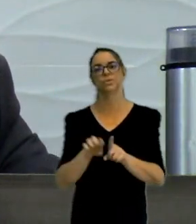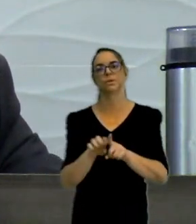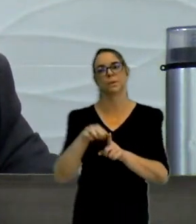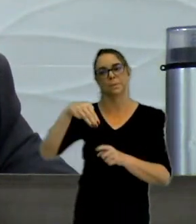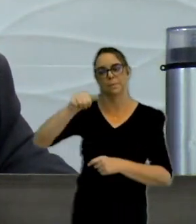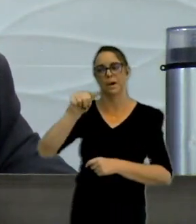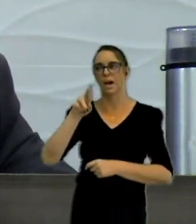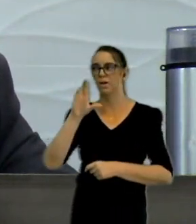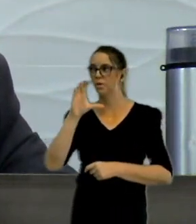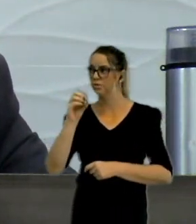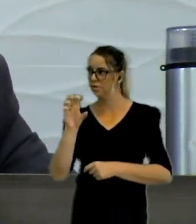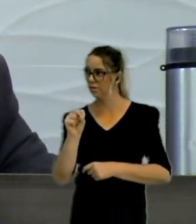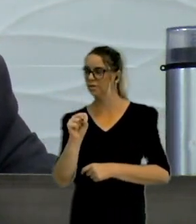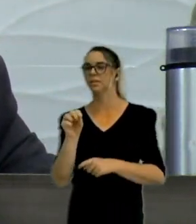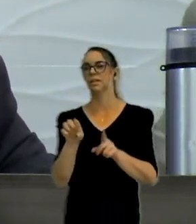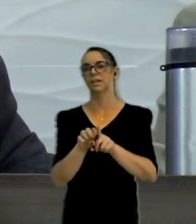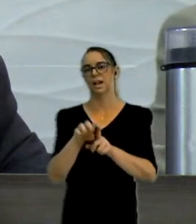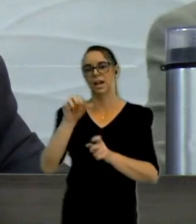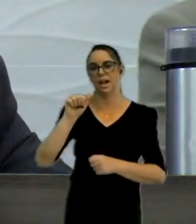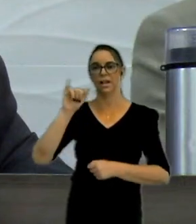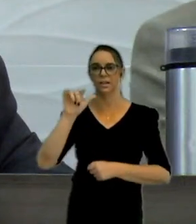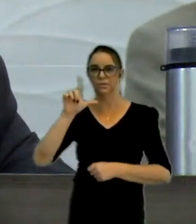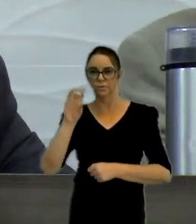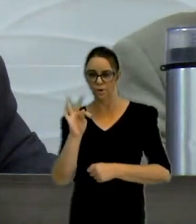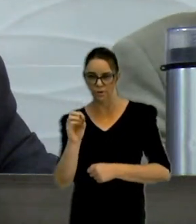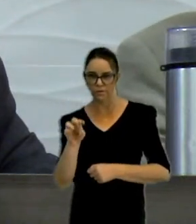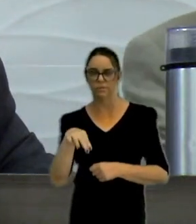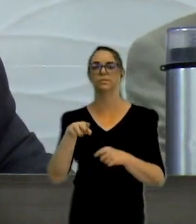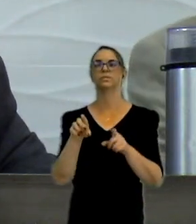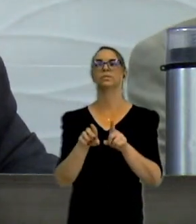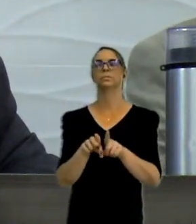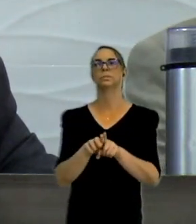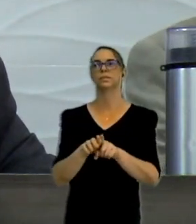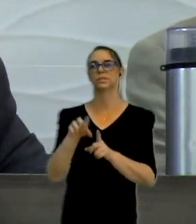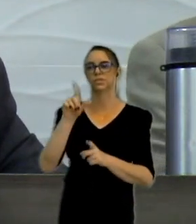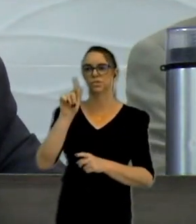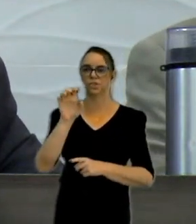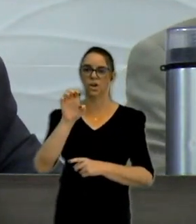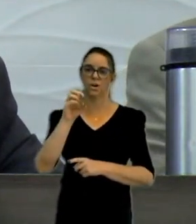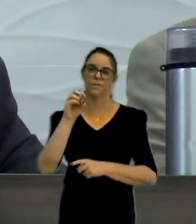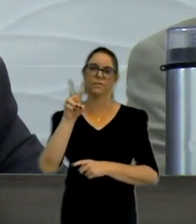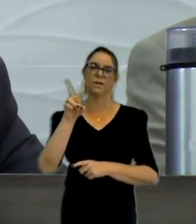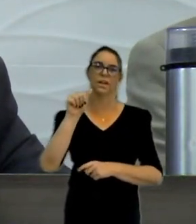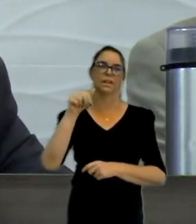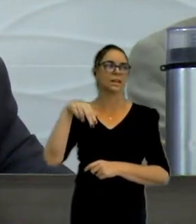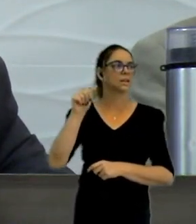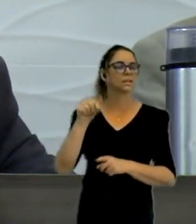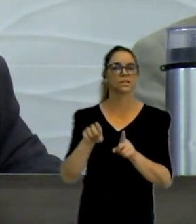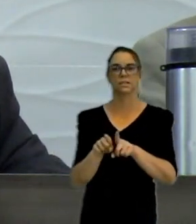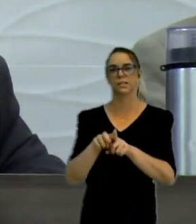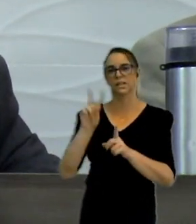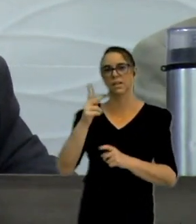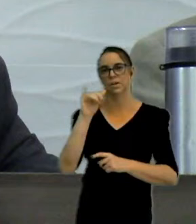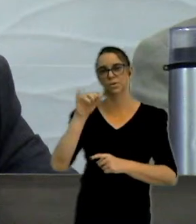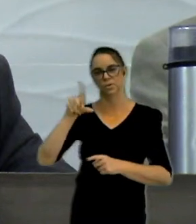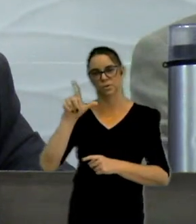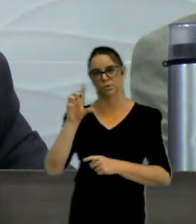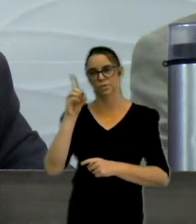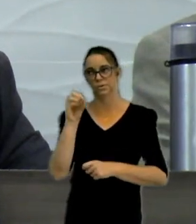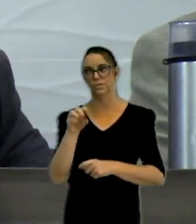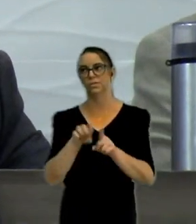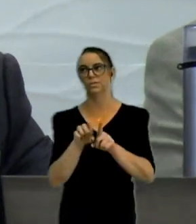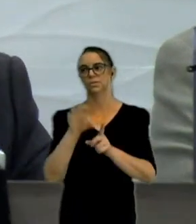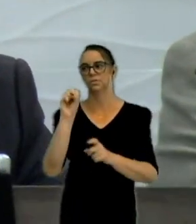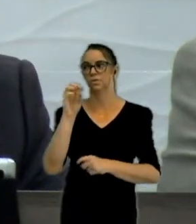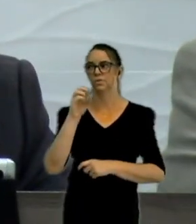Barreto, Ailton Valença, Giovana Pimentel, Hildo Ibrahim Pimentel,